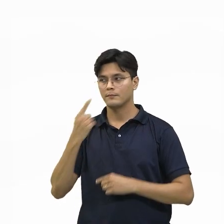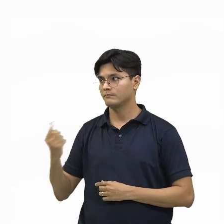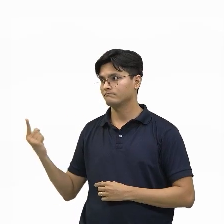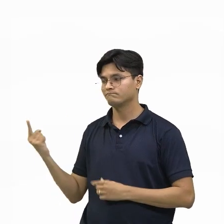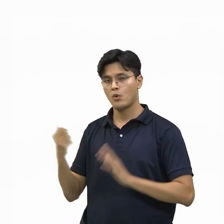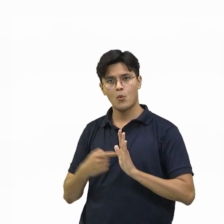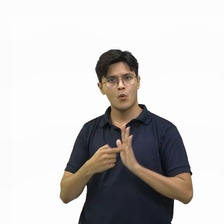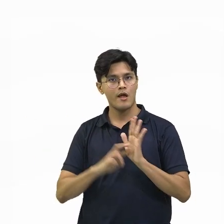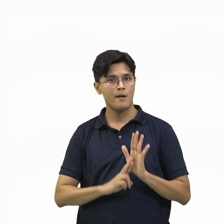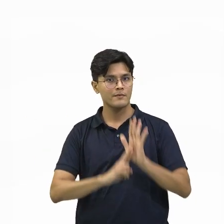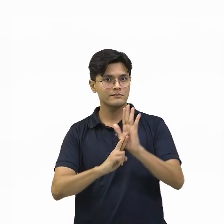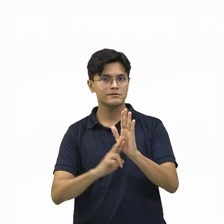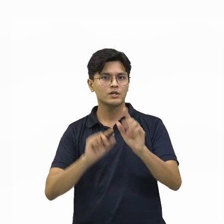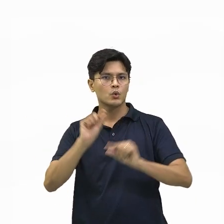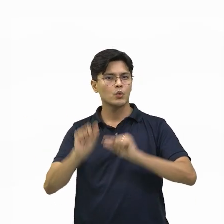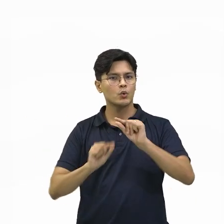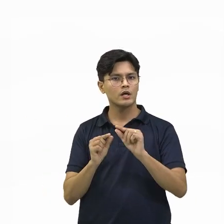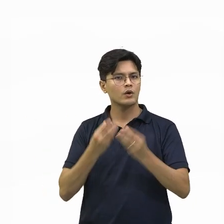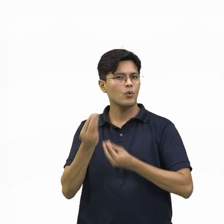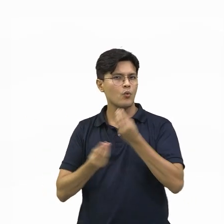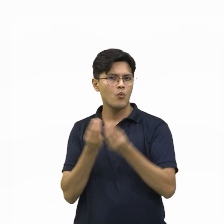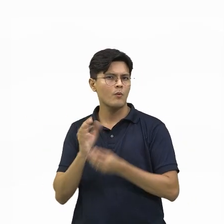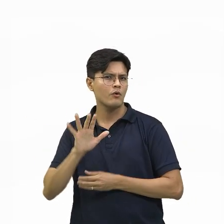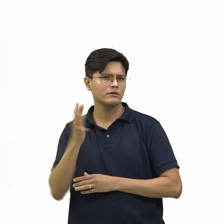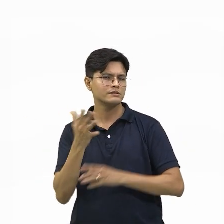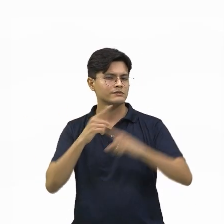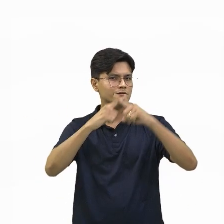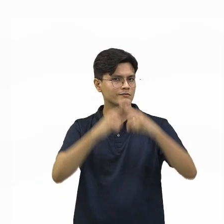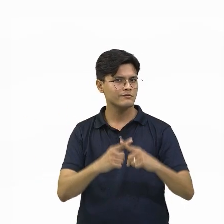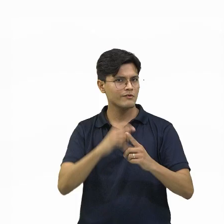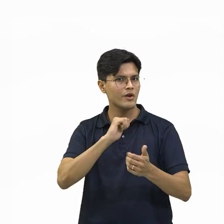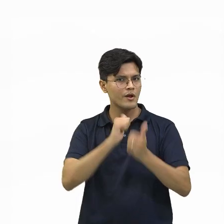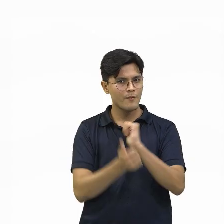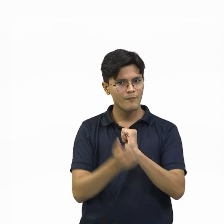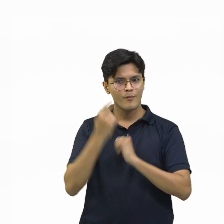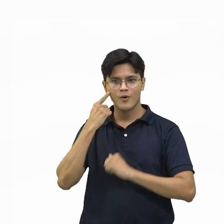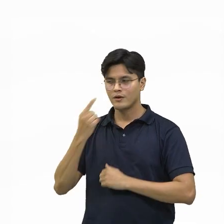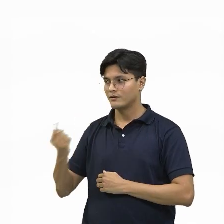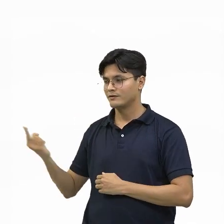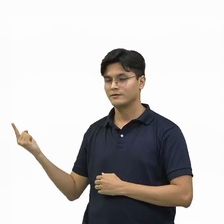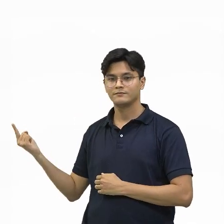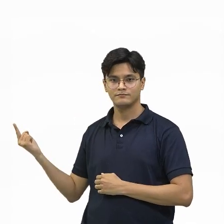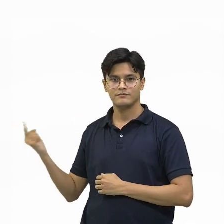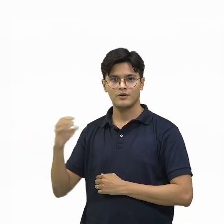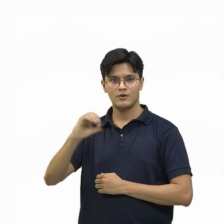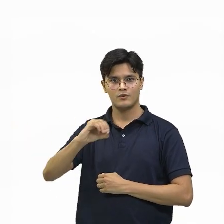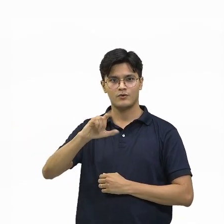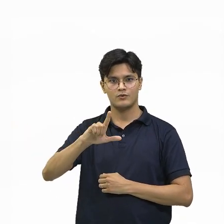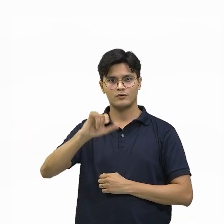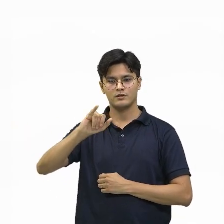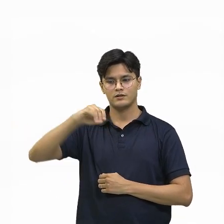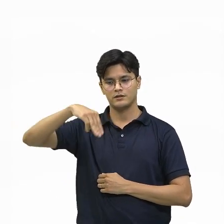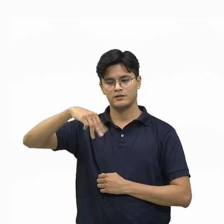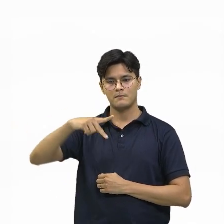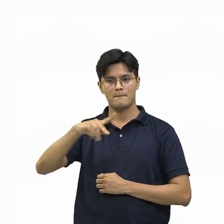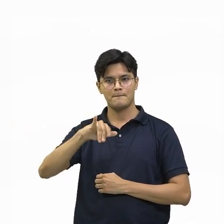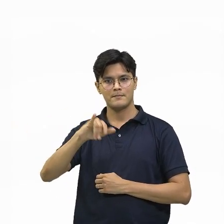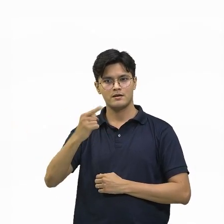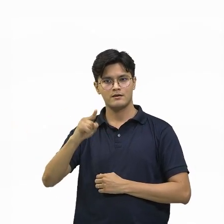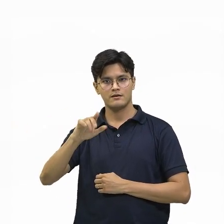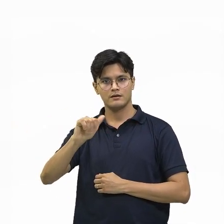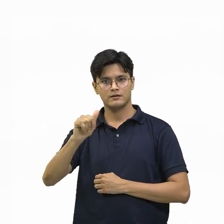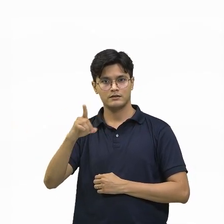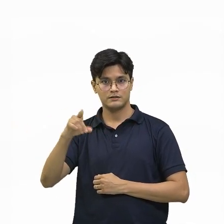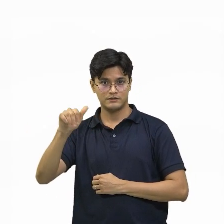representação desse processo que é marcado como as Olimpíadas e que marca